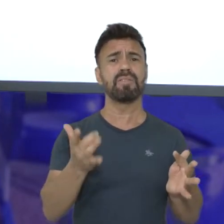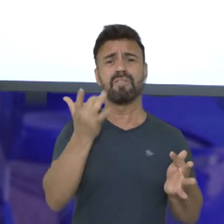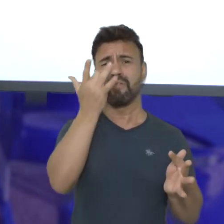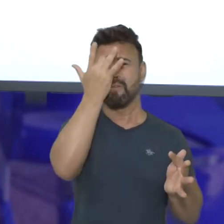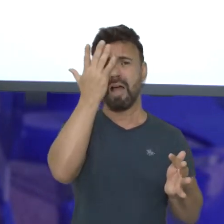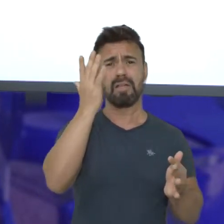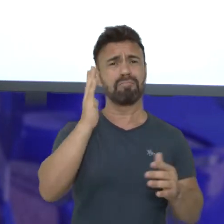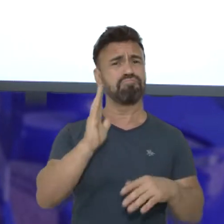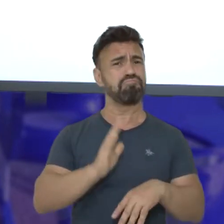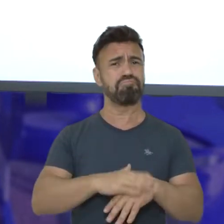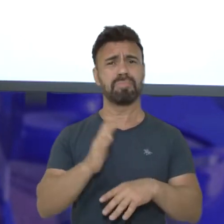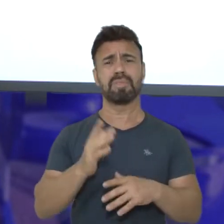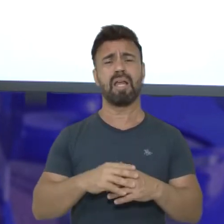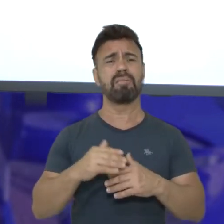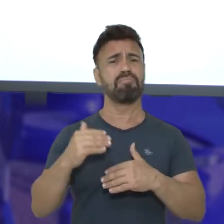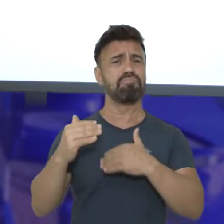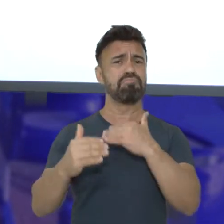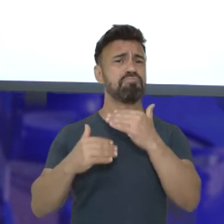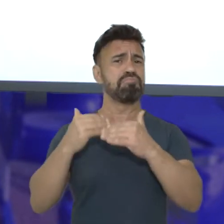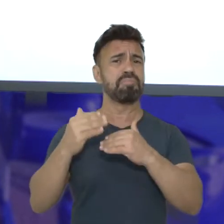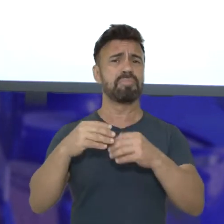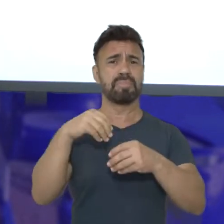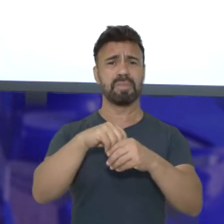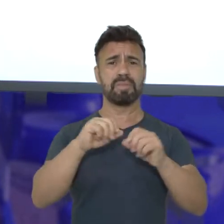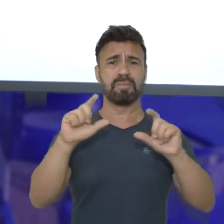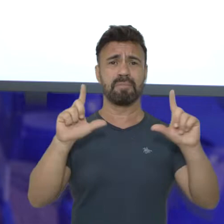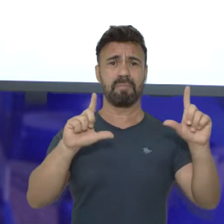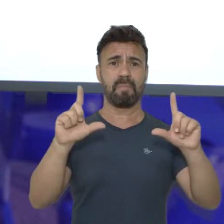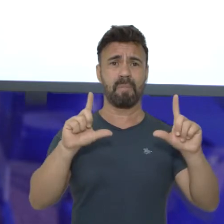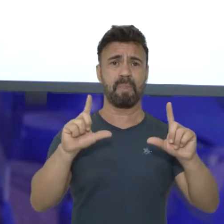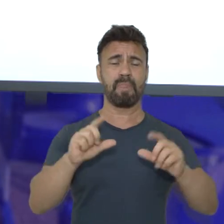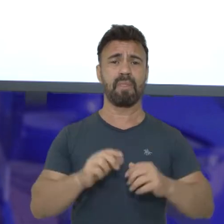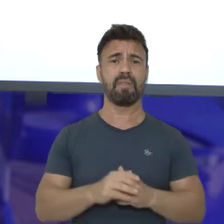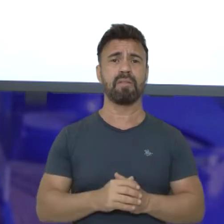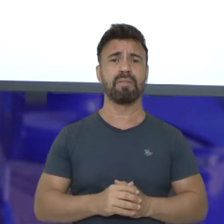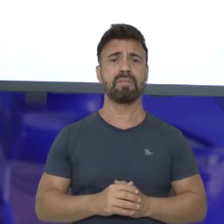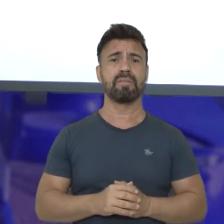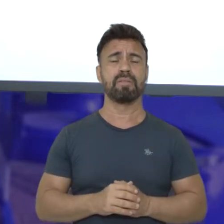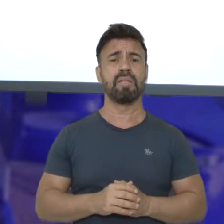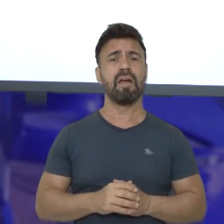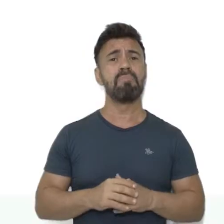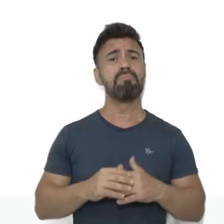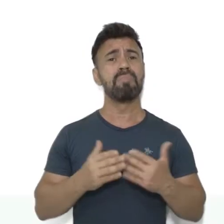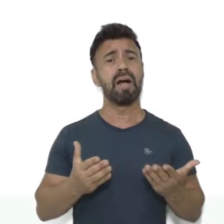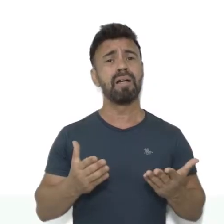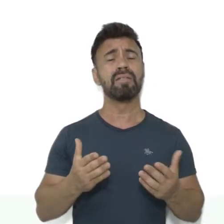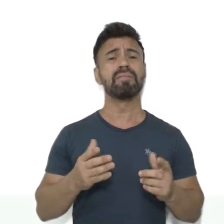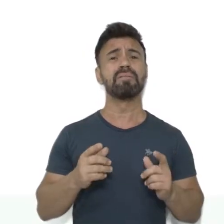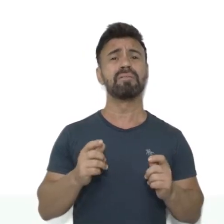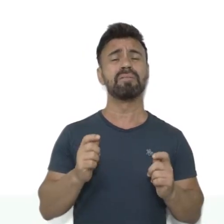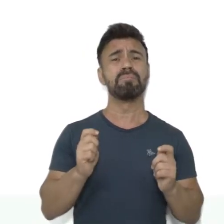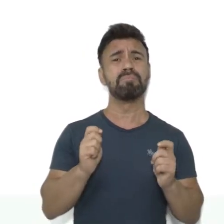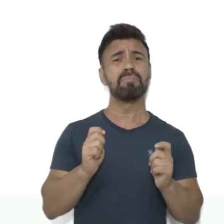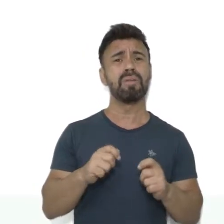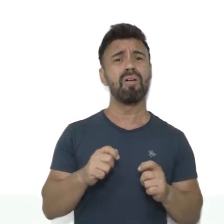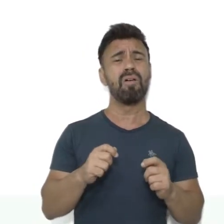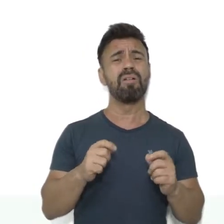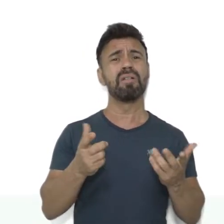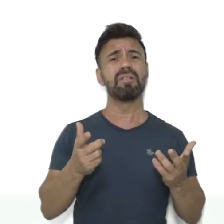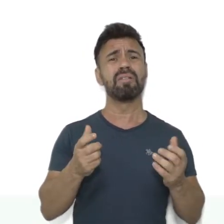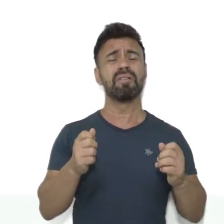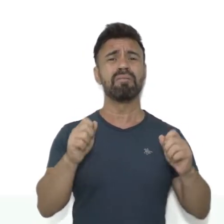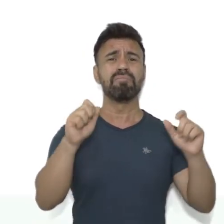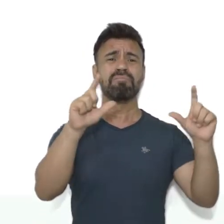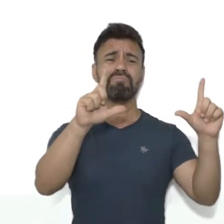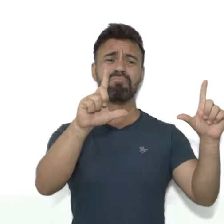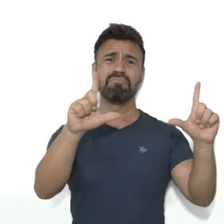fácil, né? Todo o processo que acontecia ali dentro. Como desvantagem é que ela já possui uma menor definição